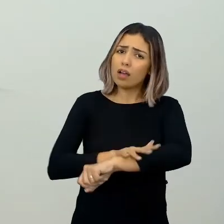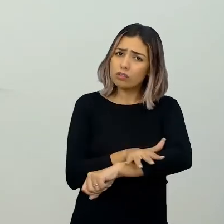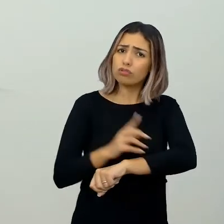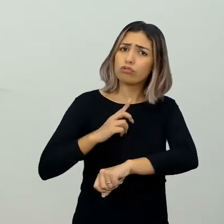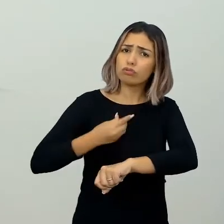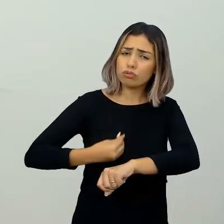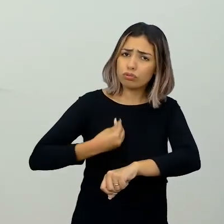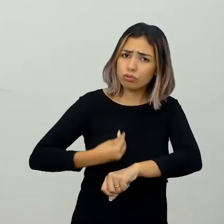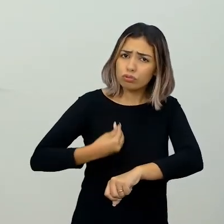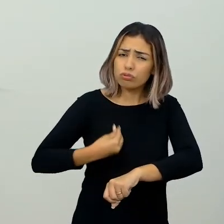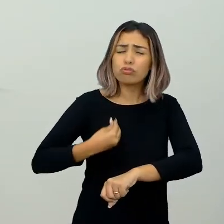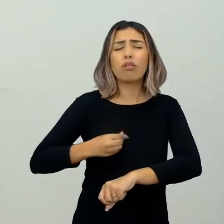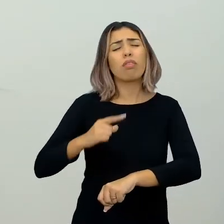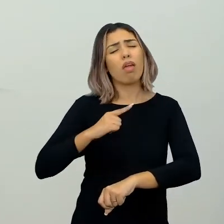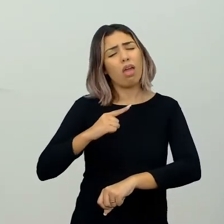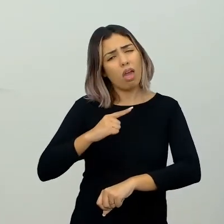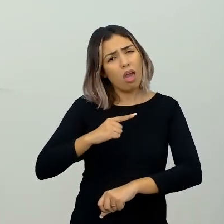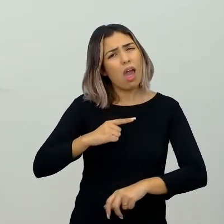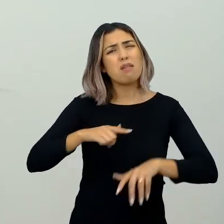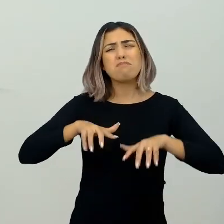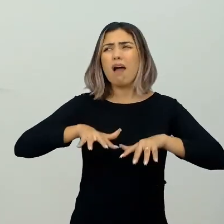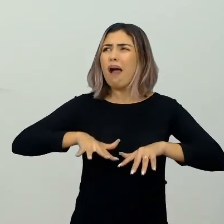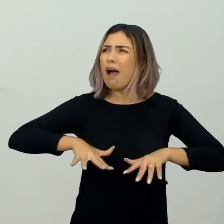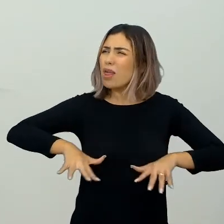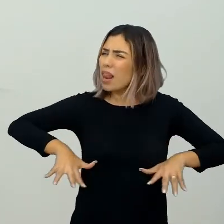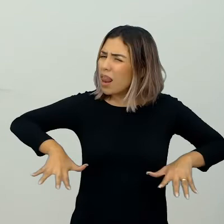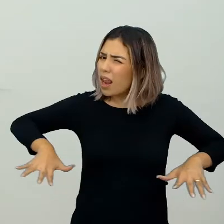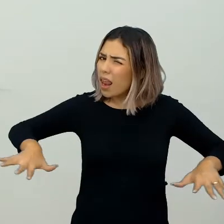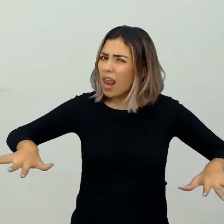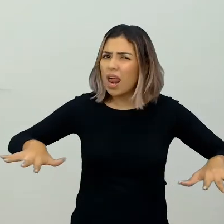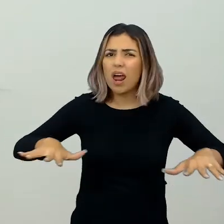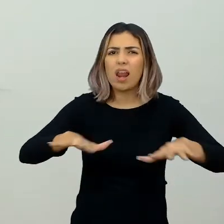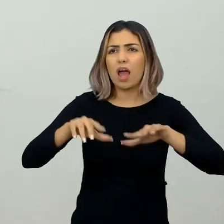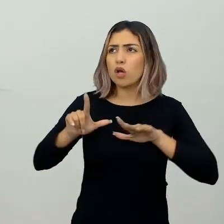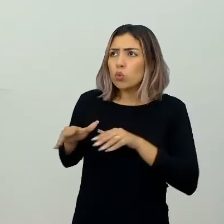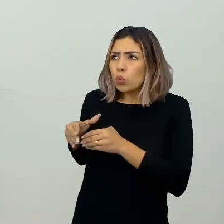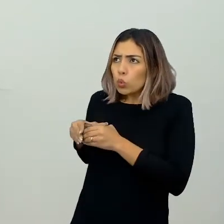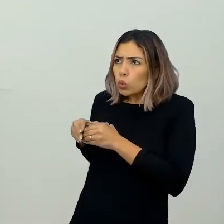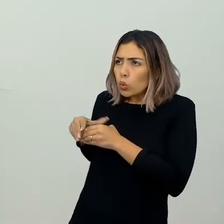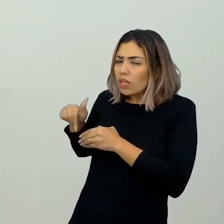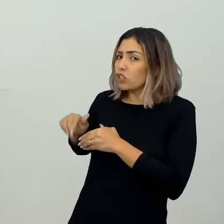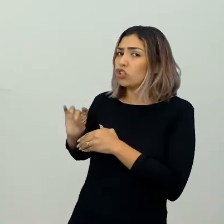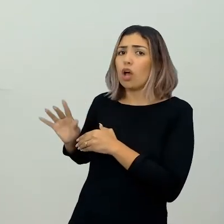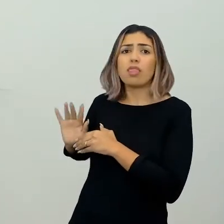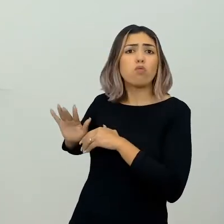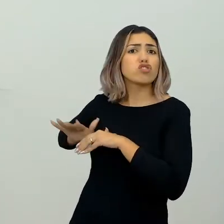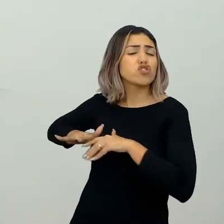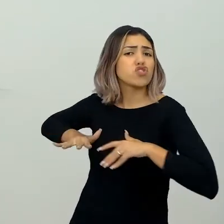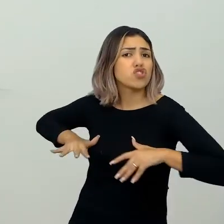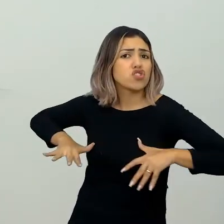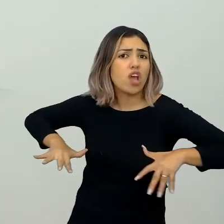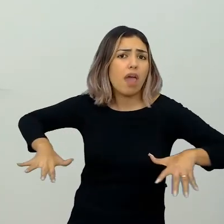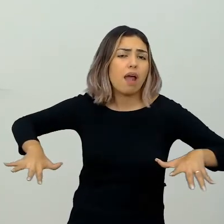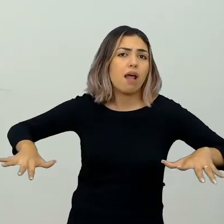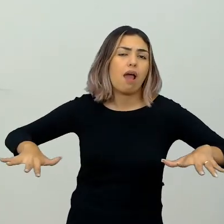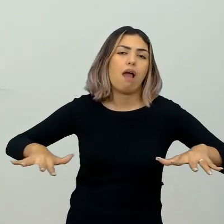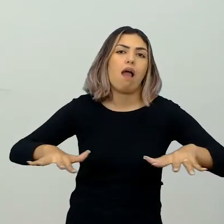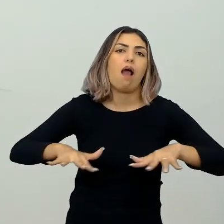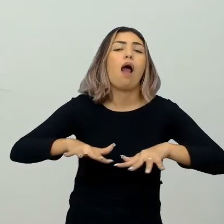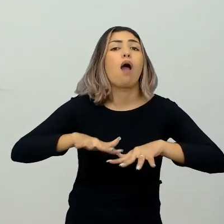racismo permeia todos os espaços, todos os lugares. Existe essa naturalização que eu me referi,